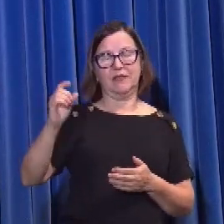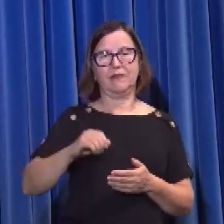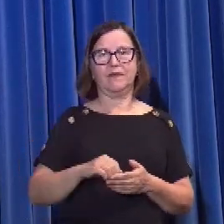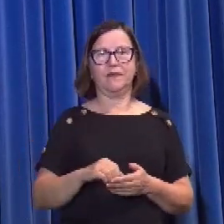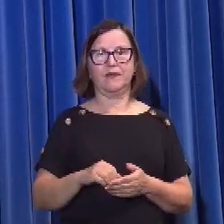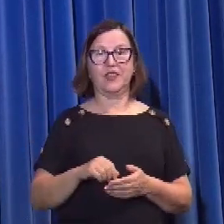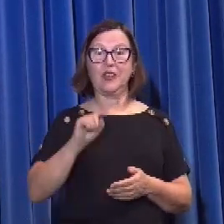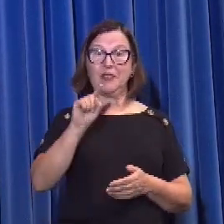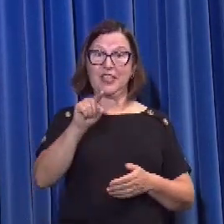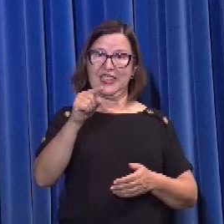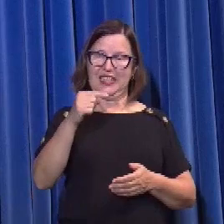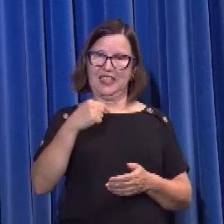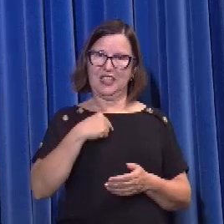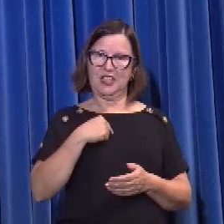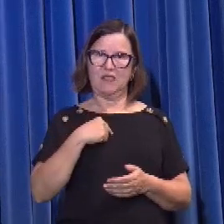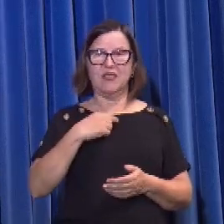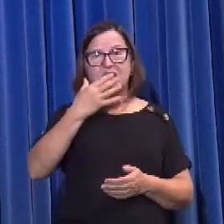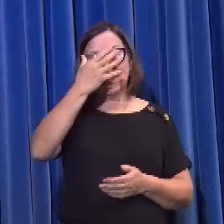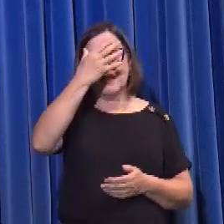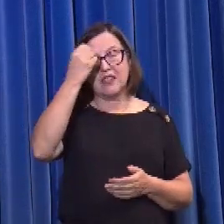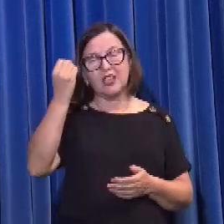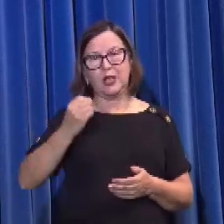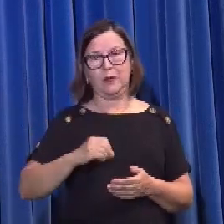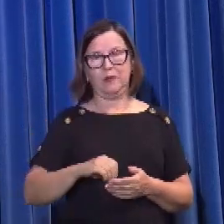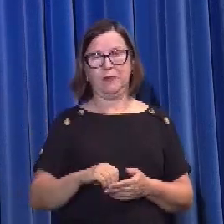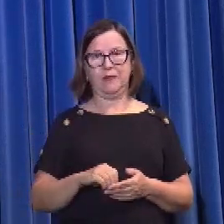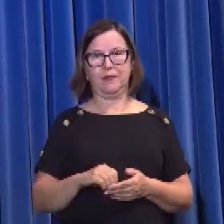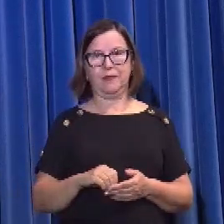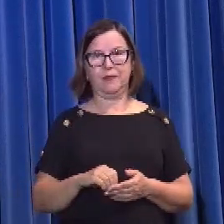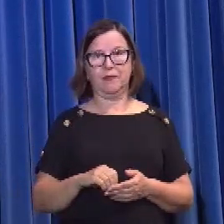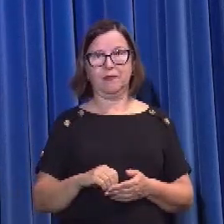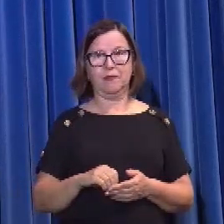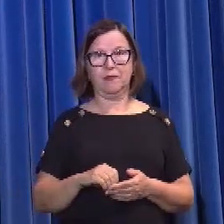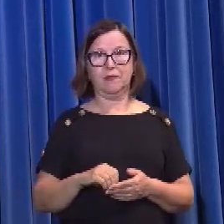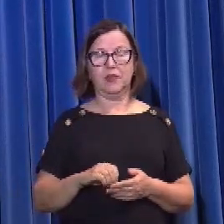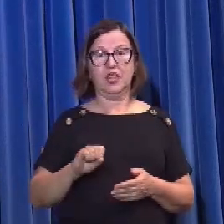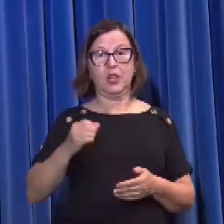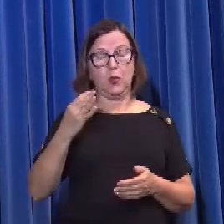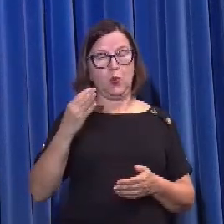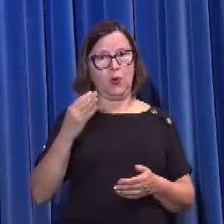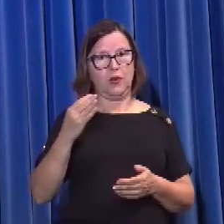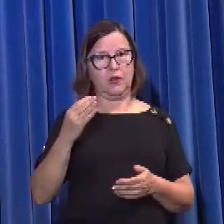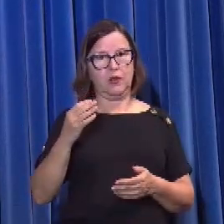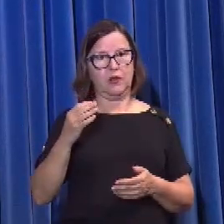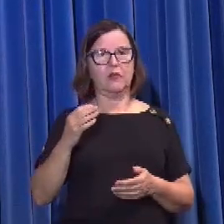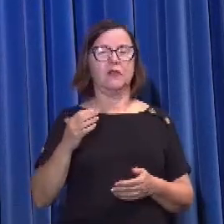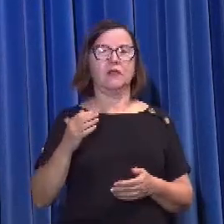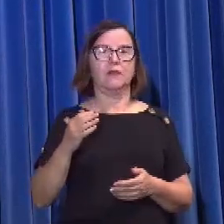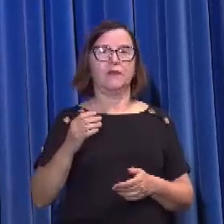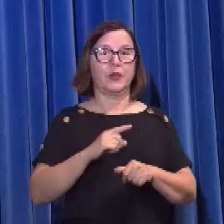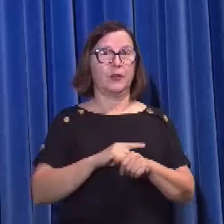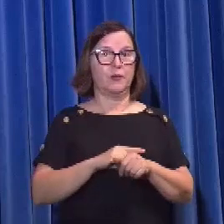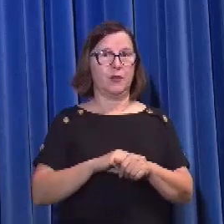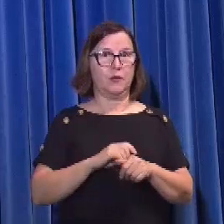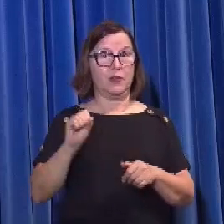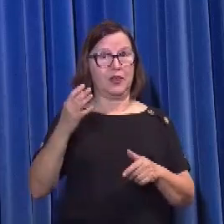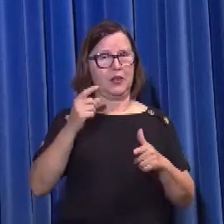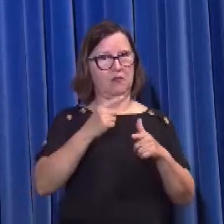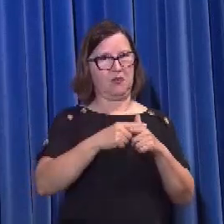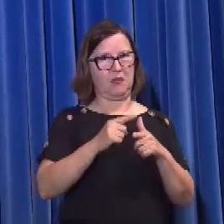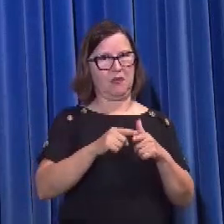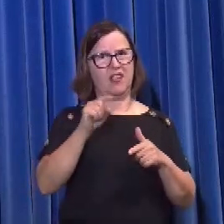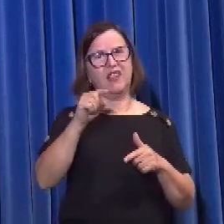Você e eu nos esquecemos disso. E aí, quando as circunstâncias e as adversidades chegam, você